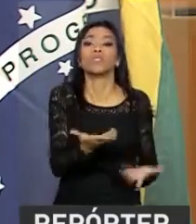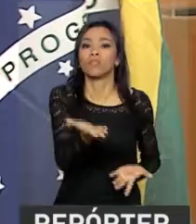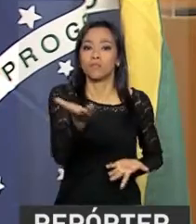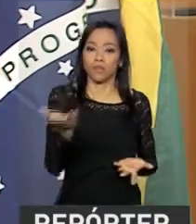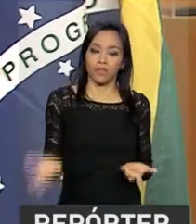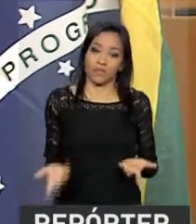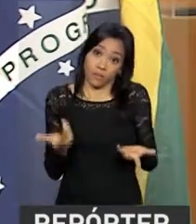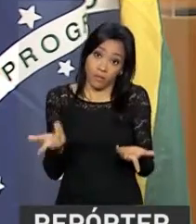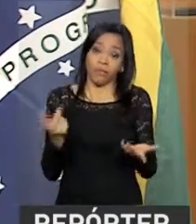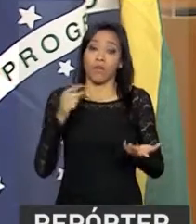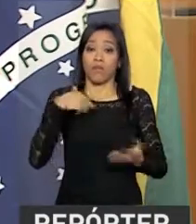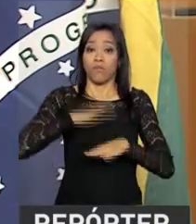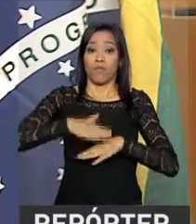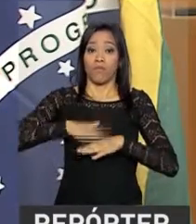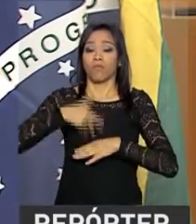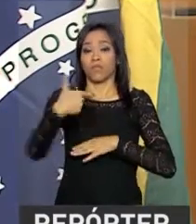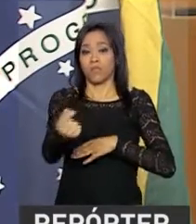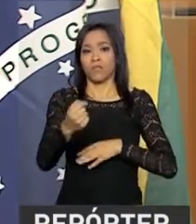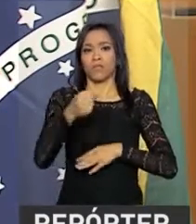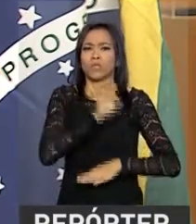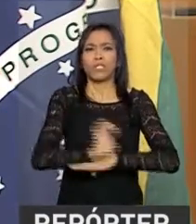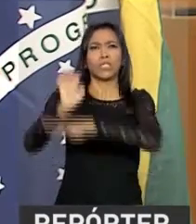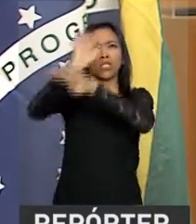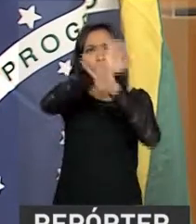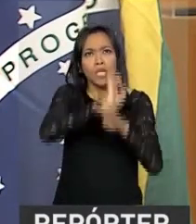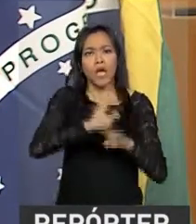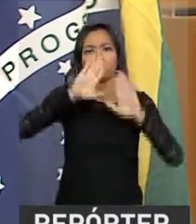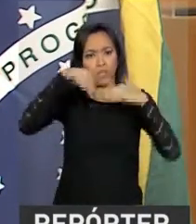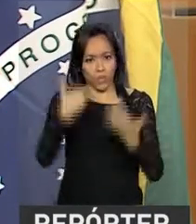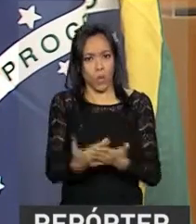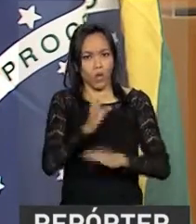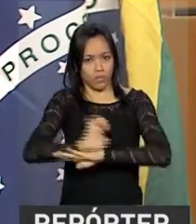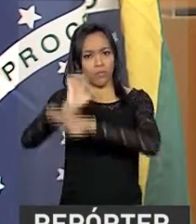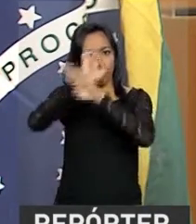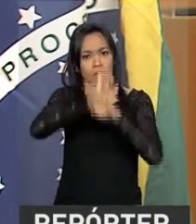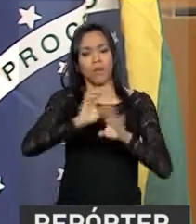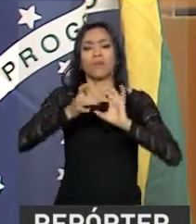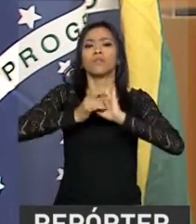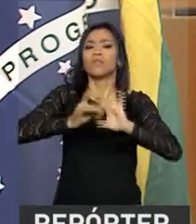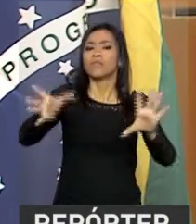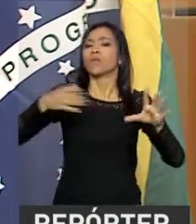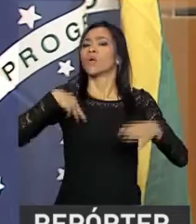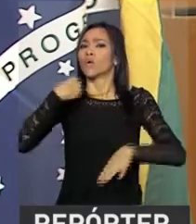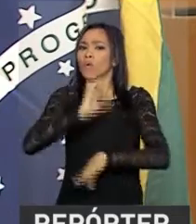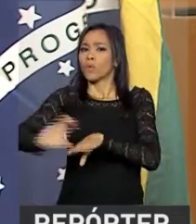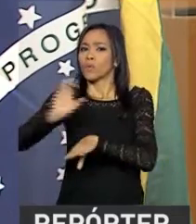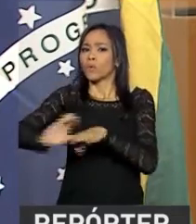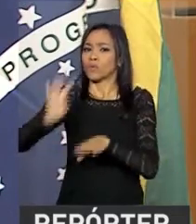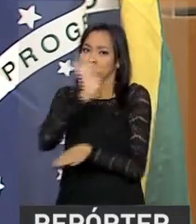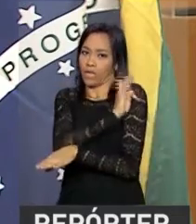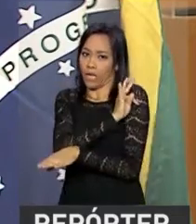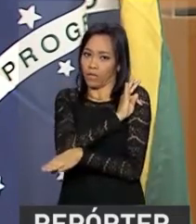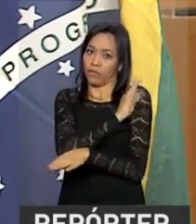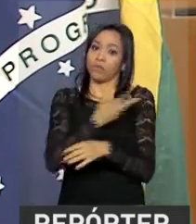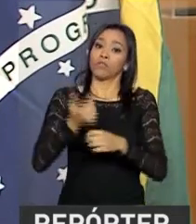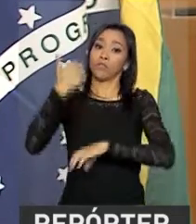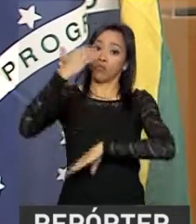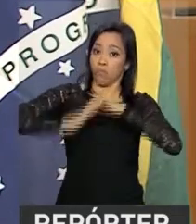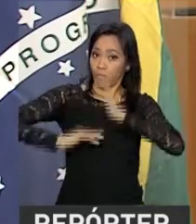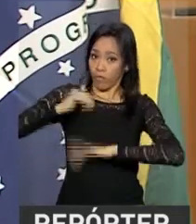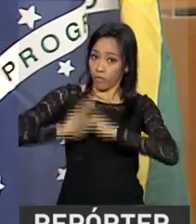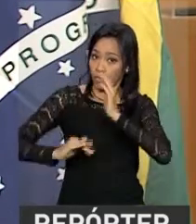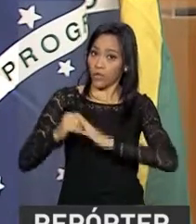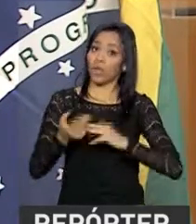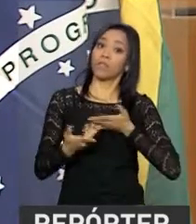facultar aos sistemas estaduais de ensino que possam disponibilizar cursos técnicos profissionalizantes que se